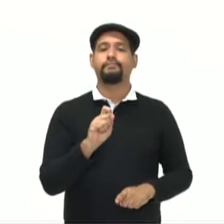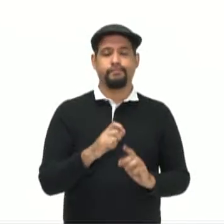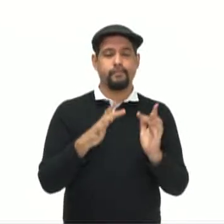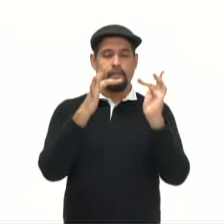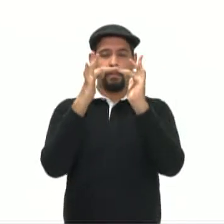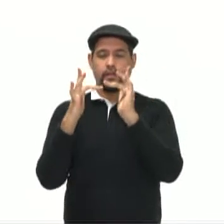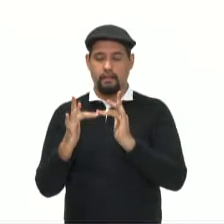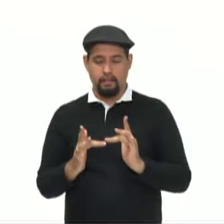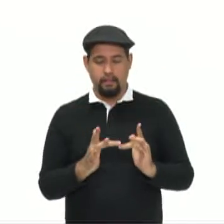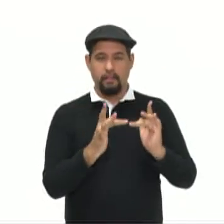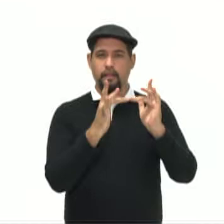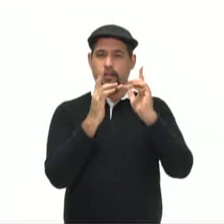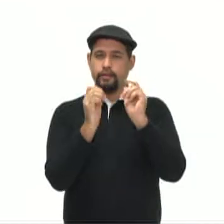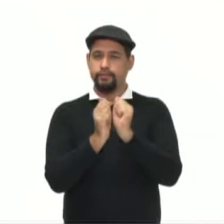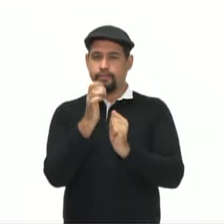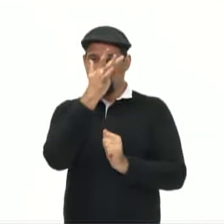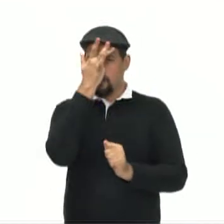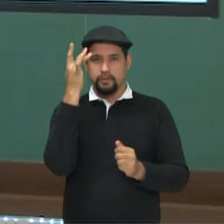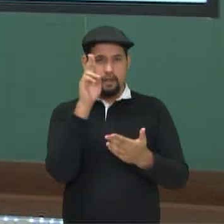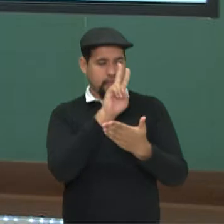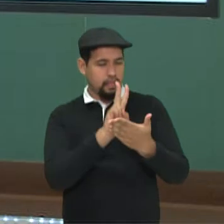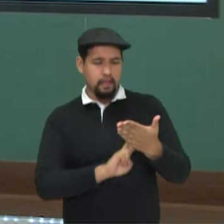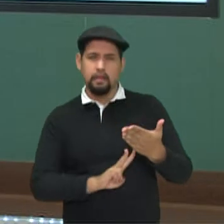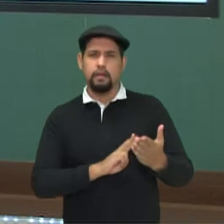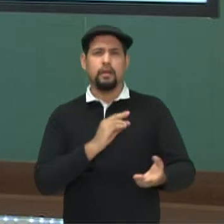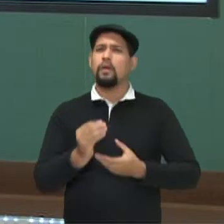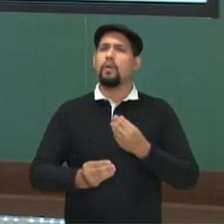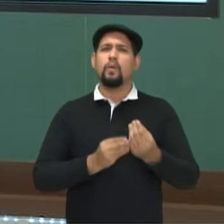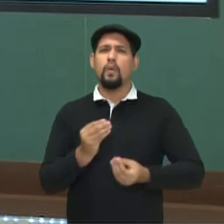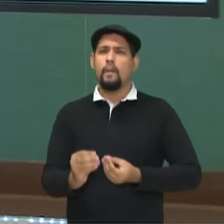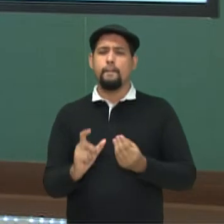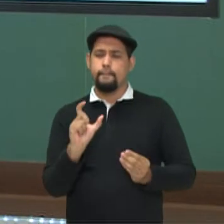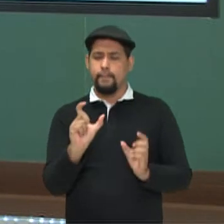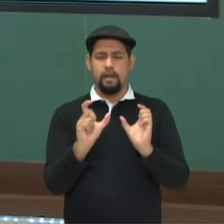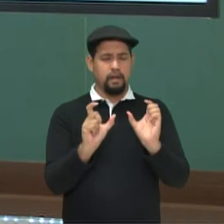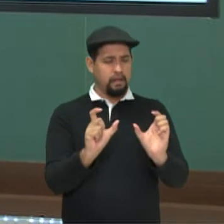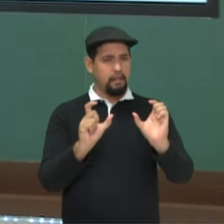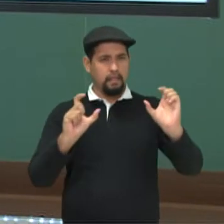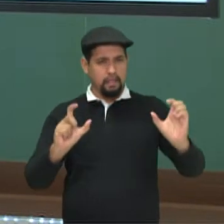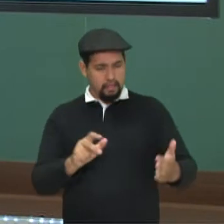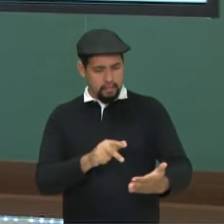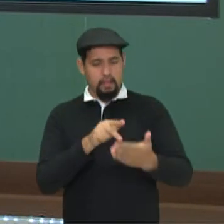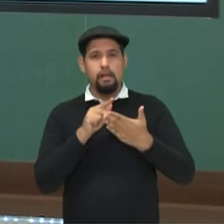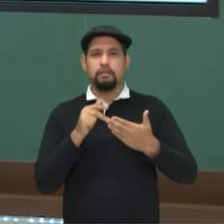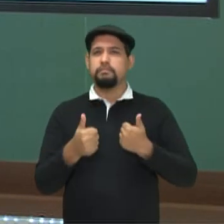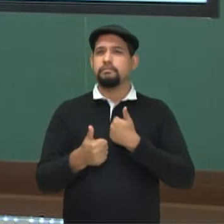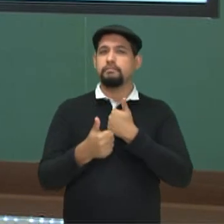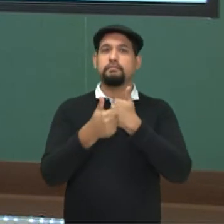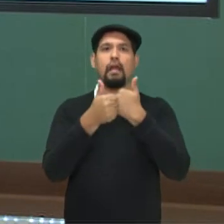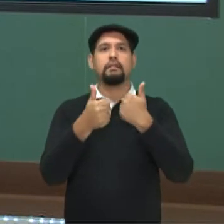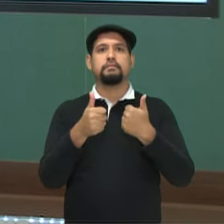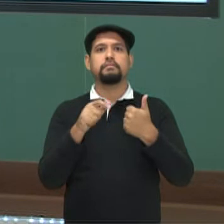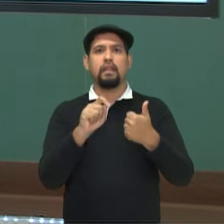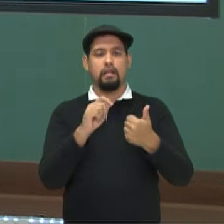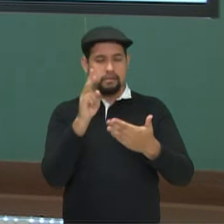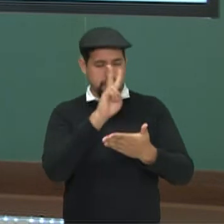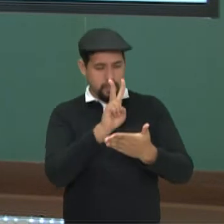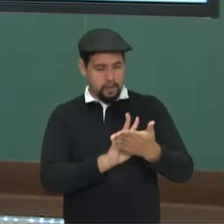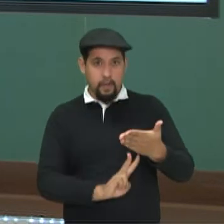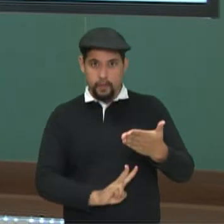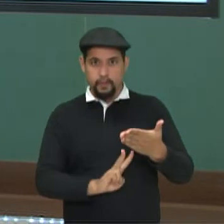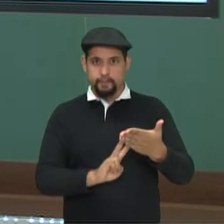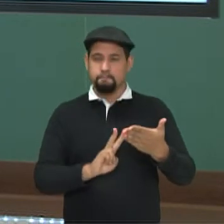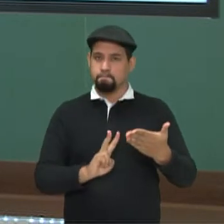interação com o interlocutor? Quais palavras aqui fizeram ele se aproximar do interlocutor, ou seja,